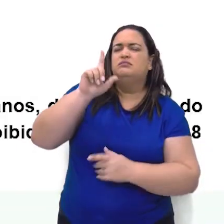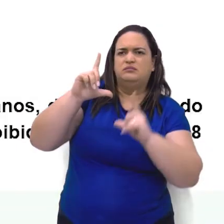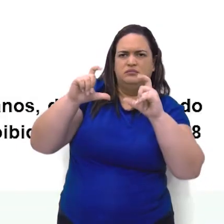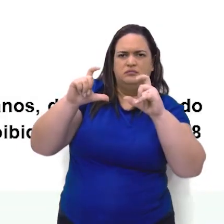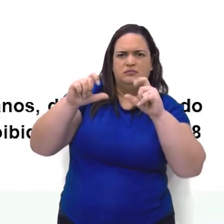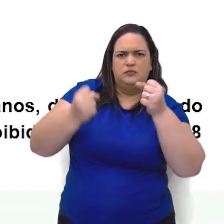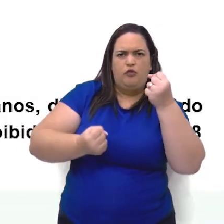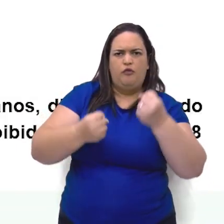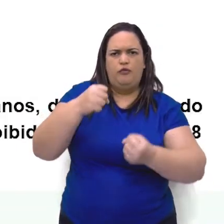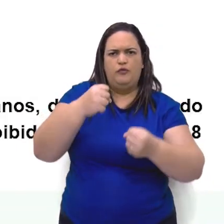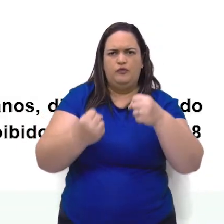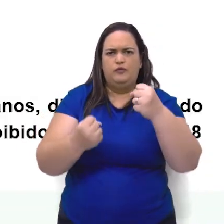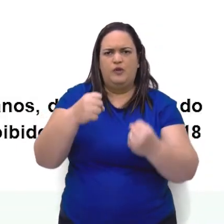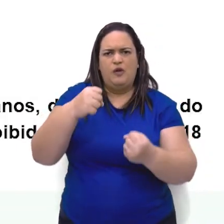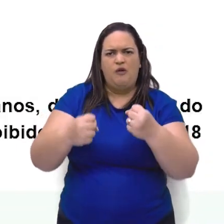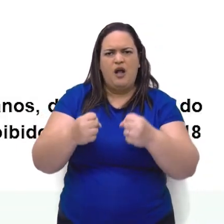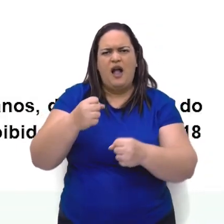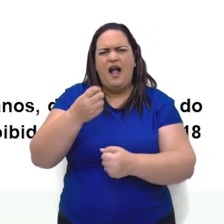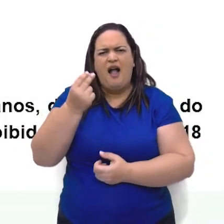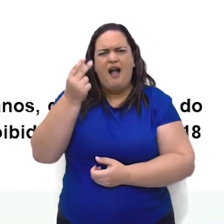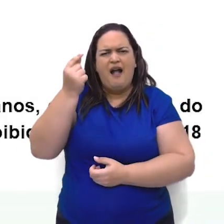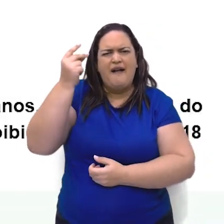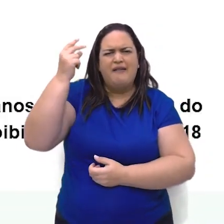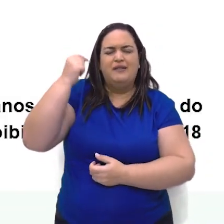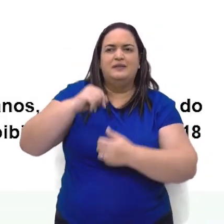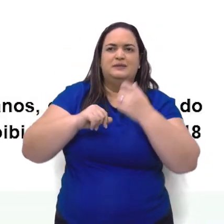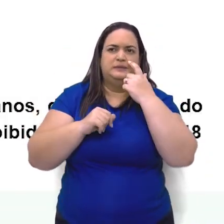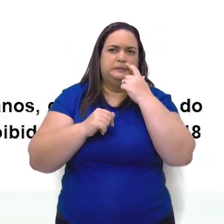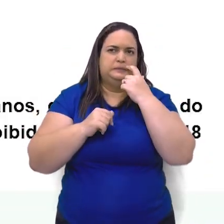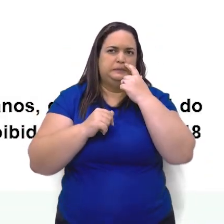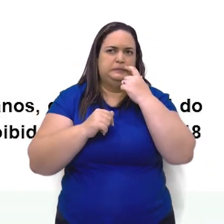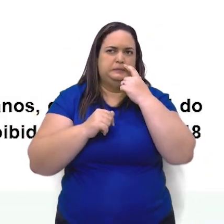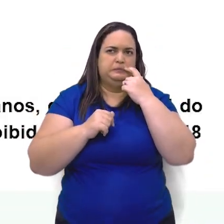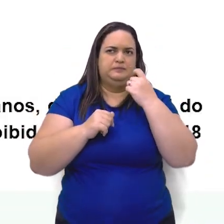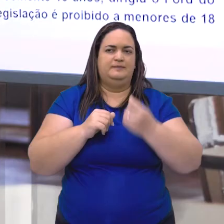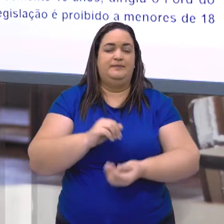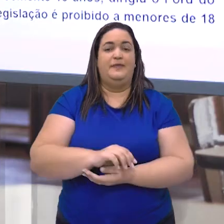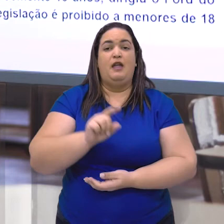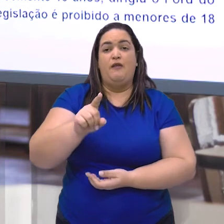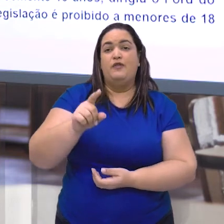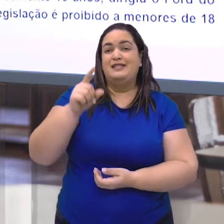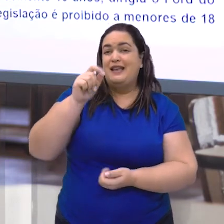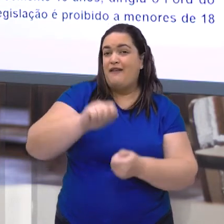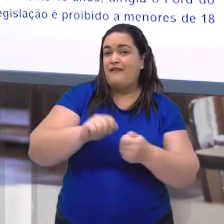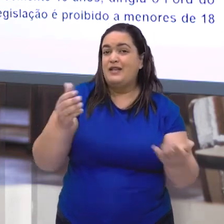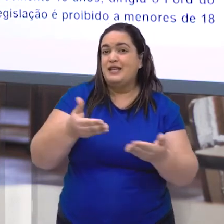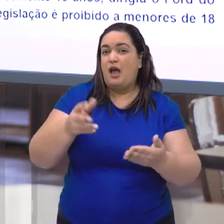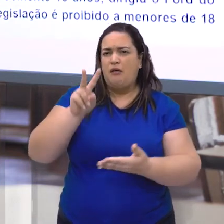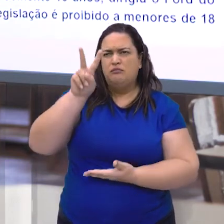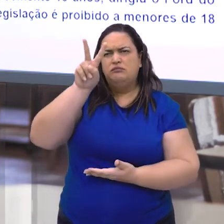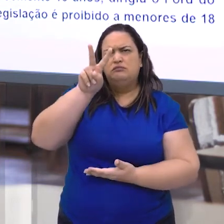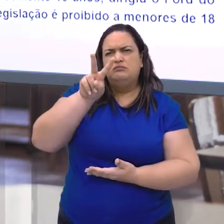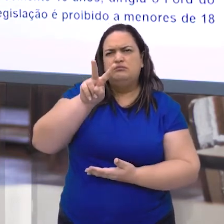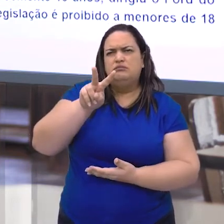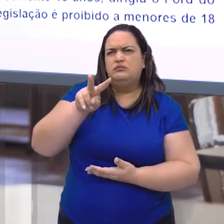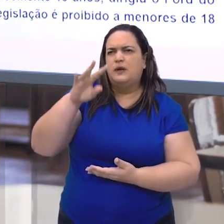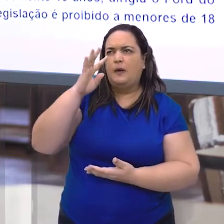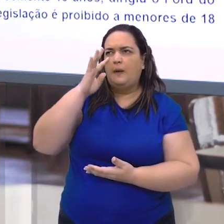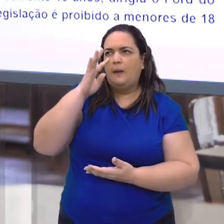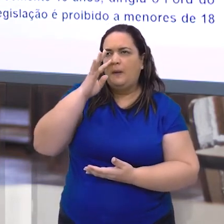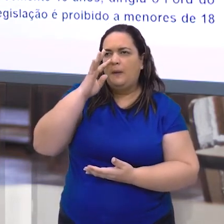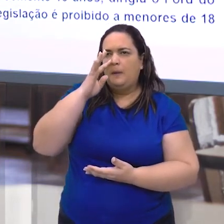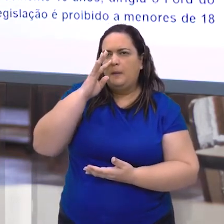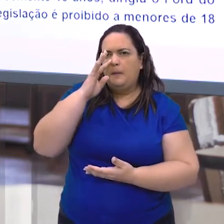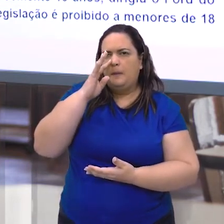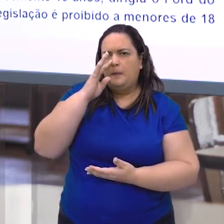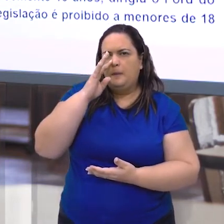não é? Uma réplica do modelo Ford, né? É uma leitura de imagem, né? Você observar para a fotografia, você